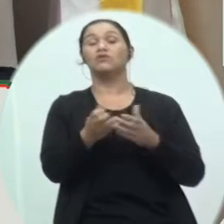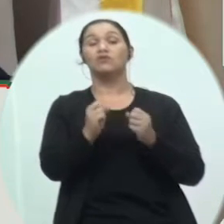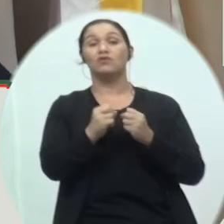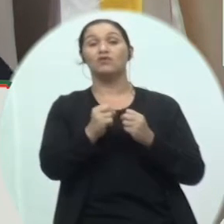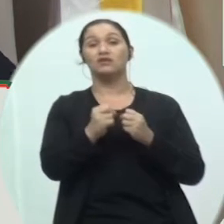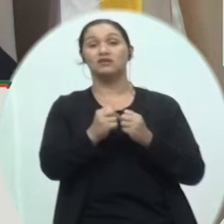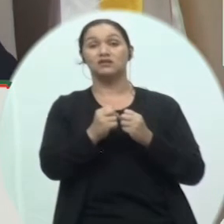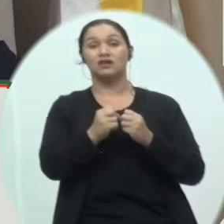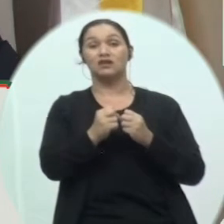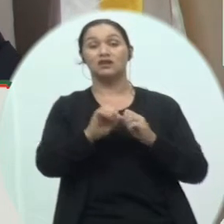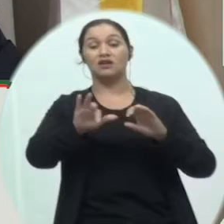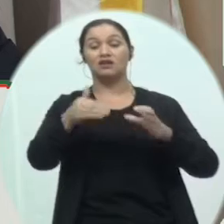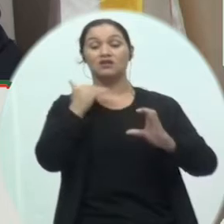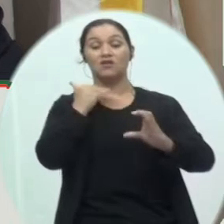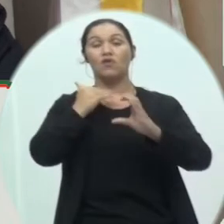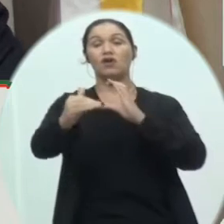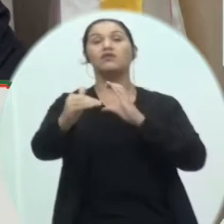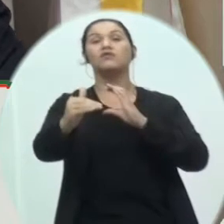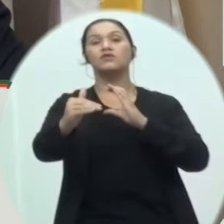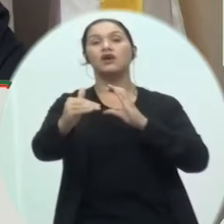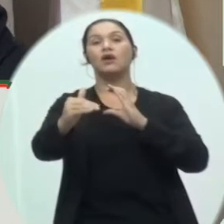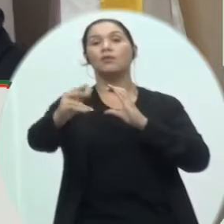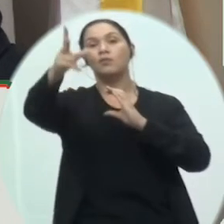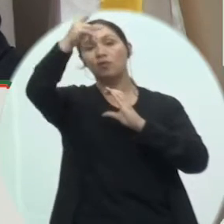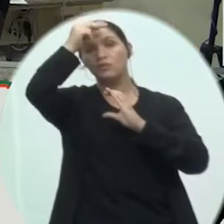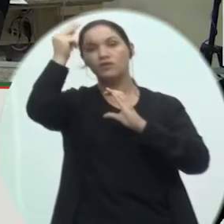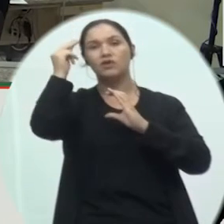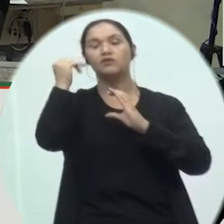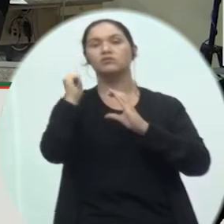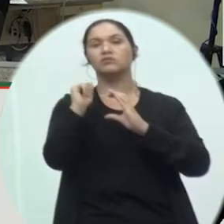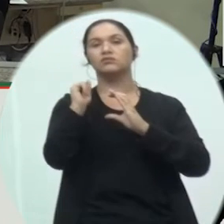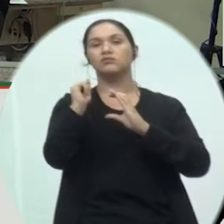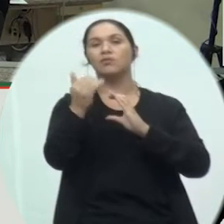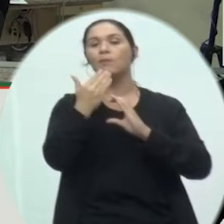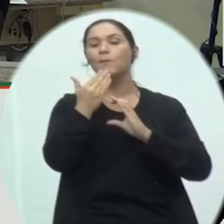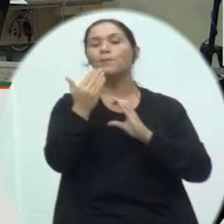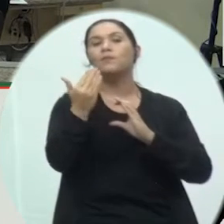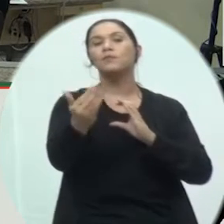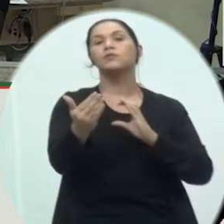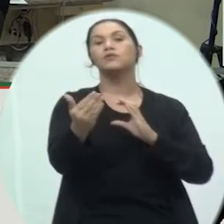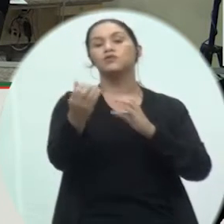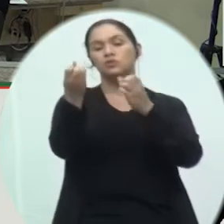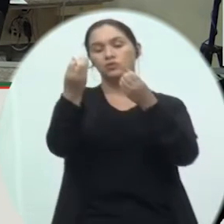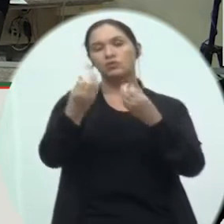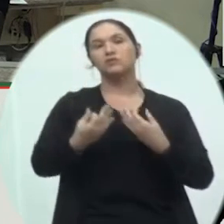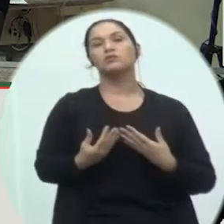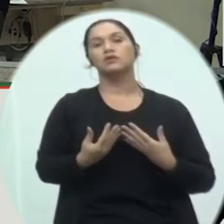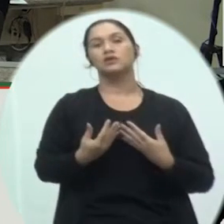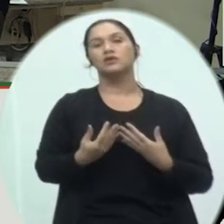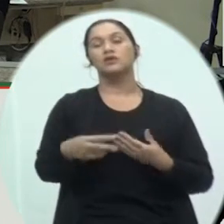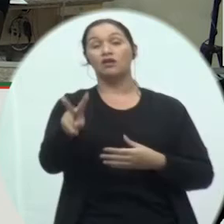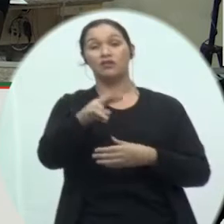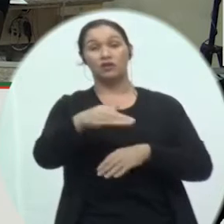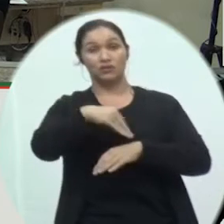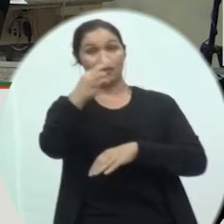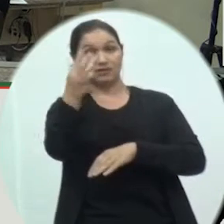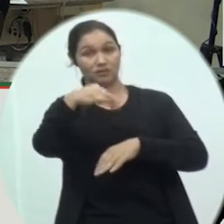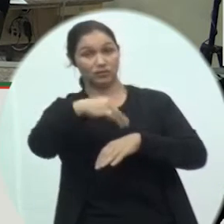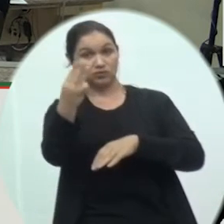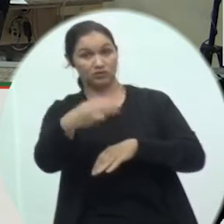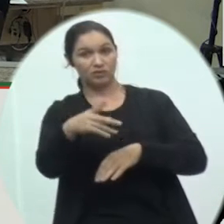se realmente ele comentou desta forma. Vereador José Manuel, você tem mais 3 minutos e 30 cedido pelo vereador João Batista Belloni. Obrigado, vereador Tita